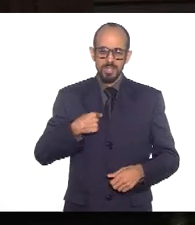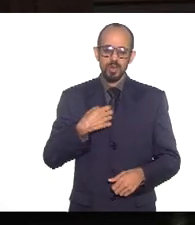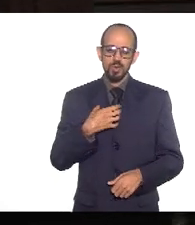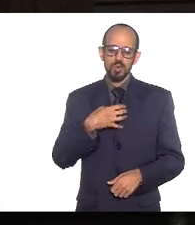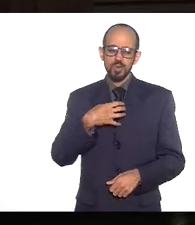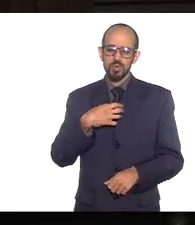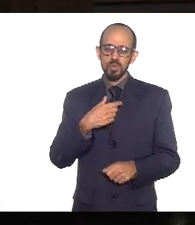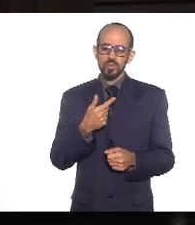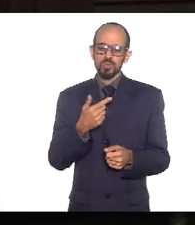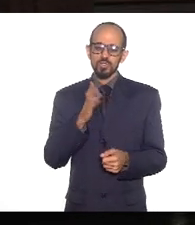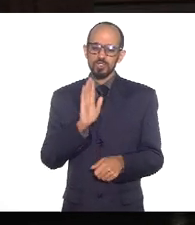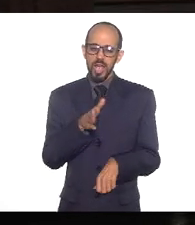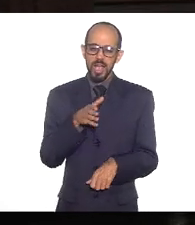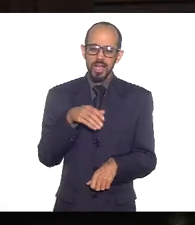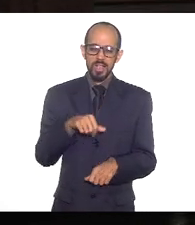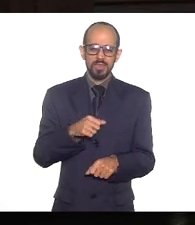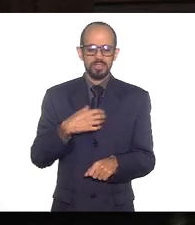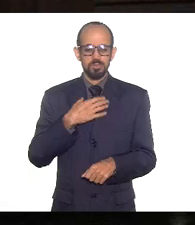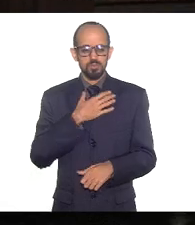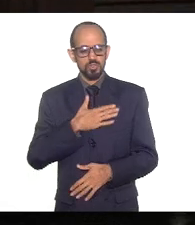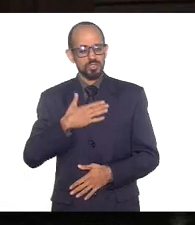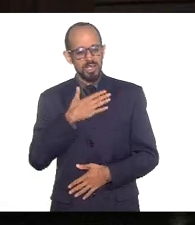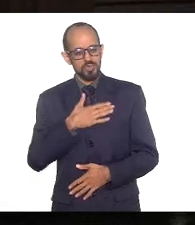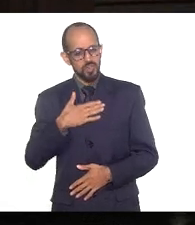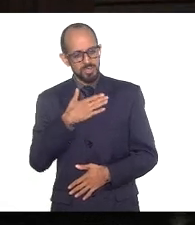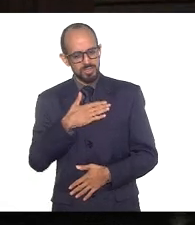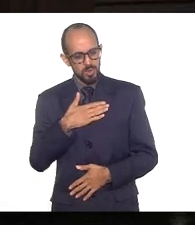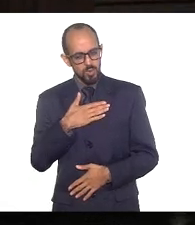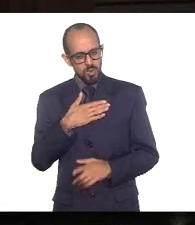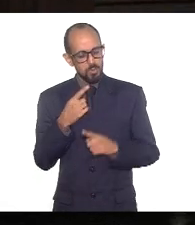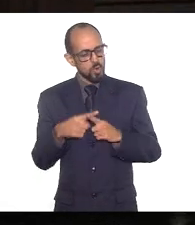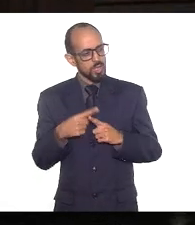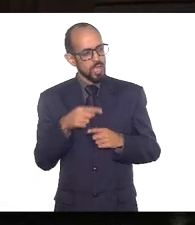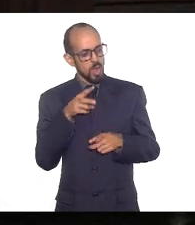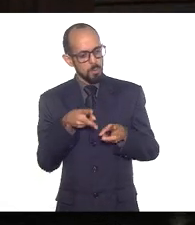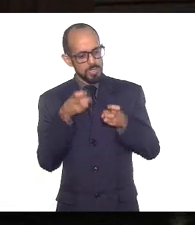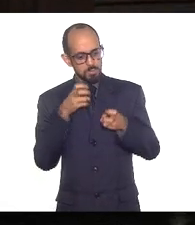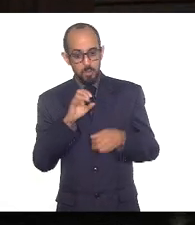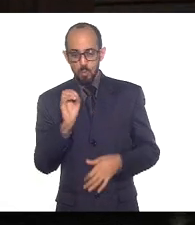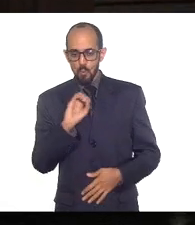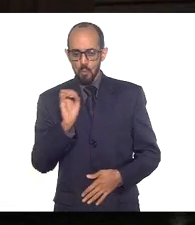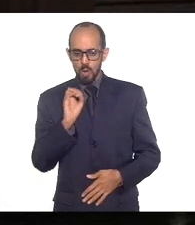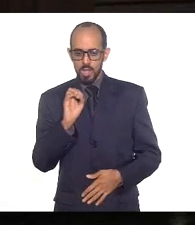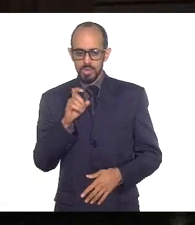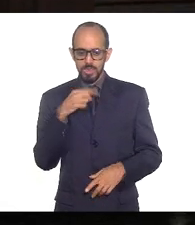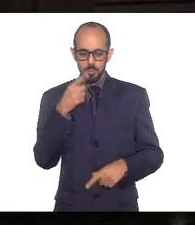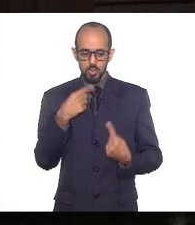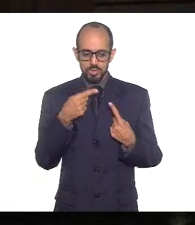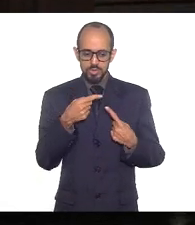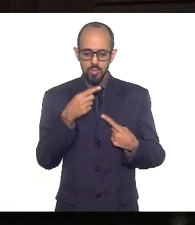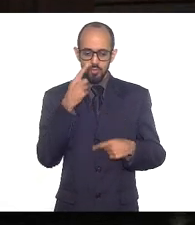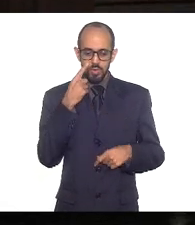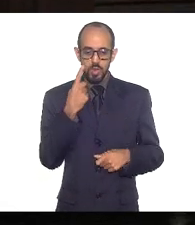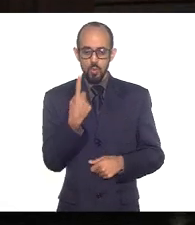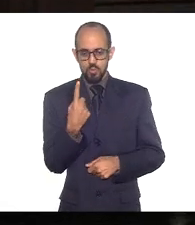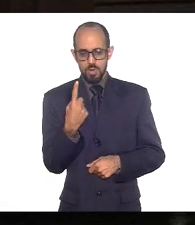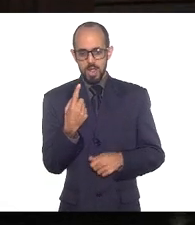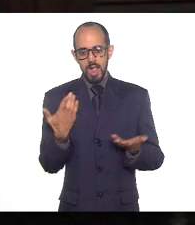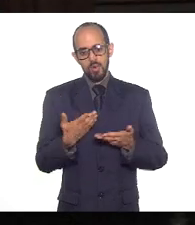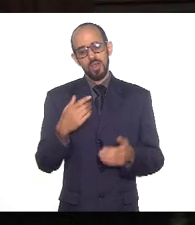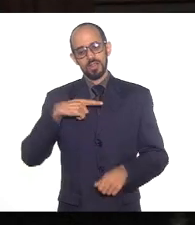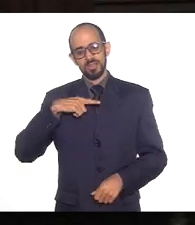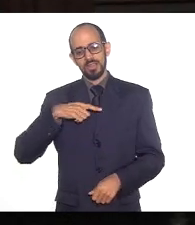tenho um pouco de satisfação porque eu vi nenhuma depois eu vi uma e agora tô vendo